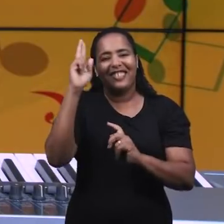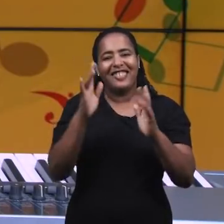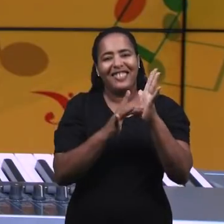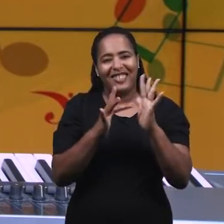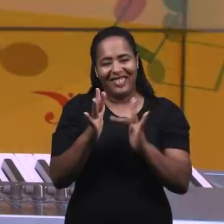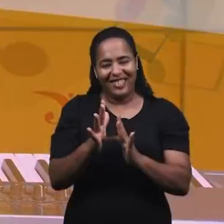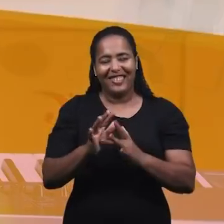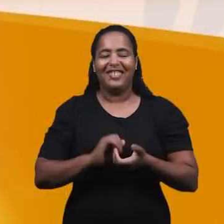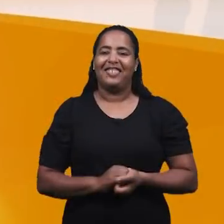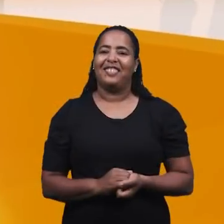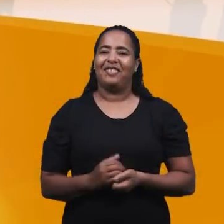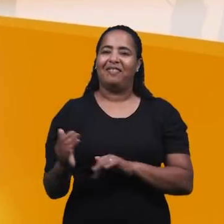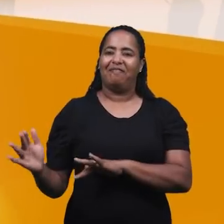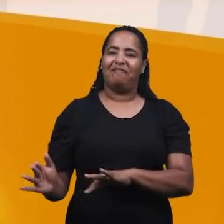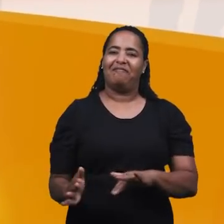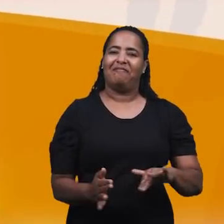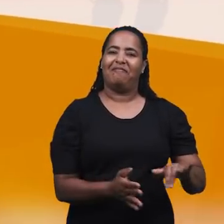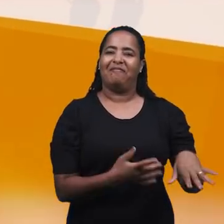Senhor Jesus.